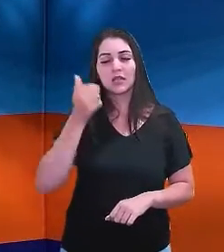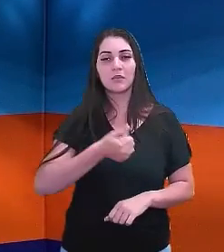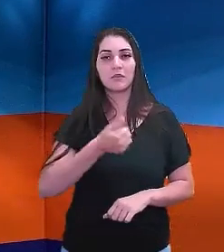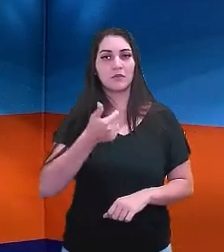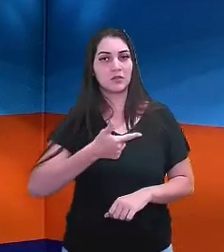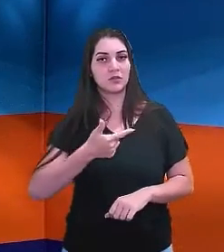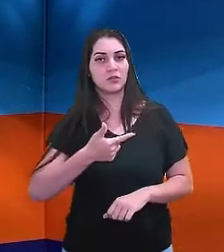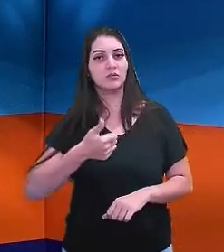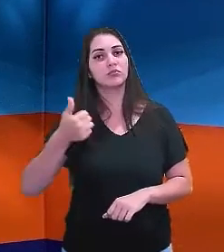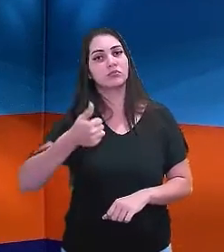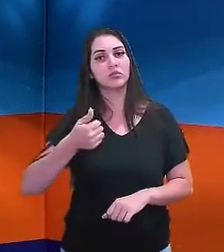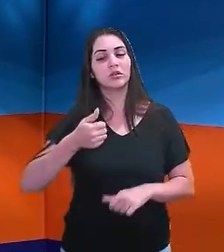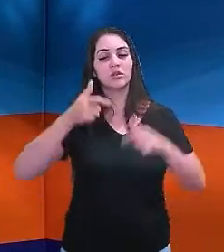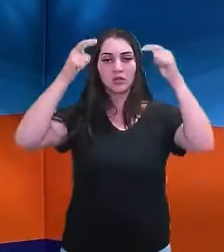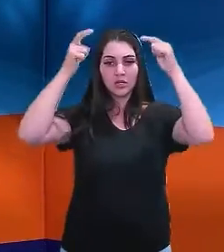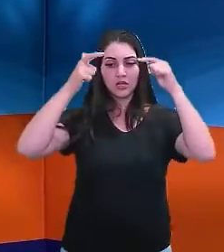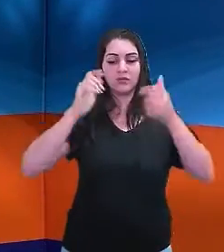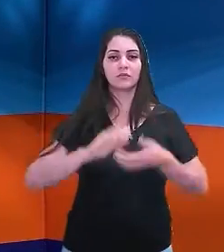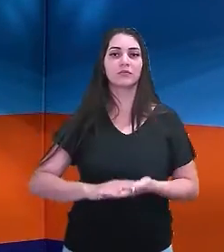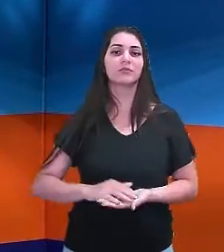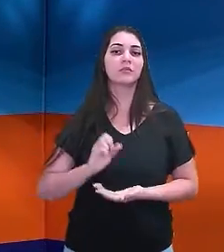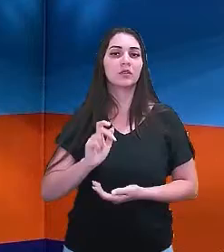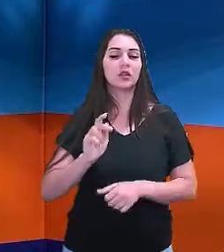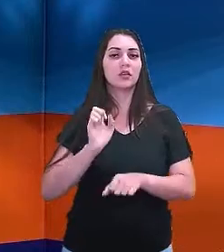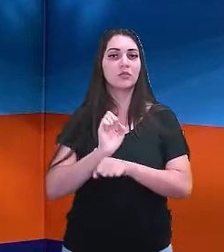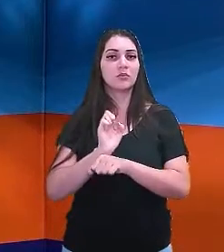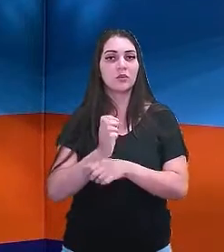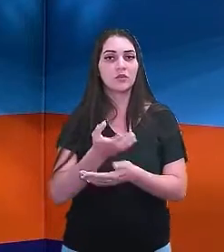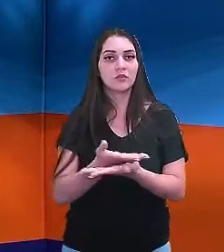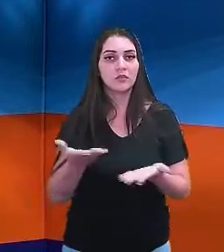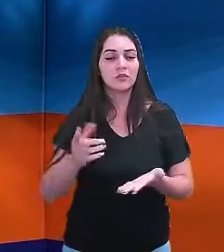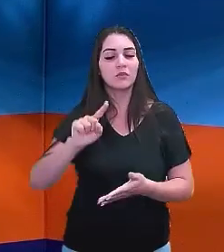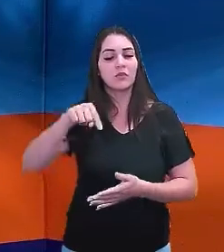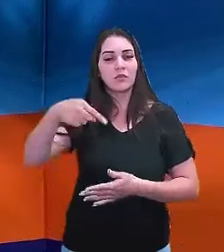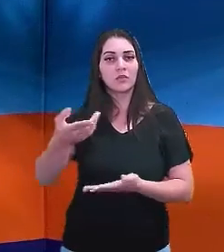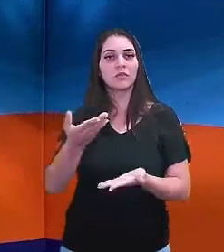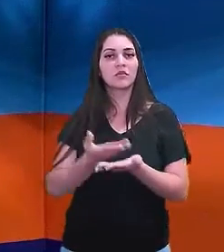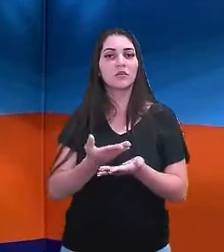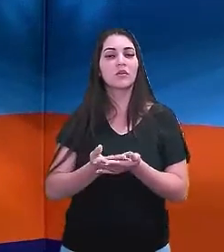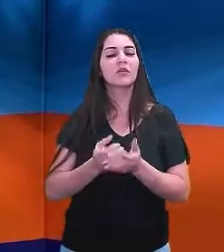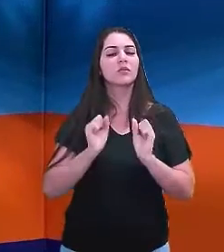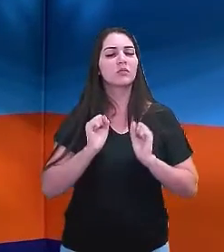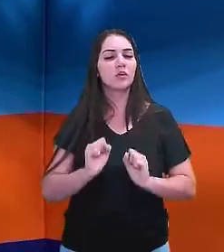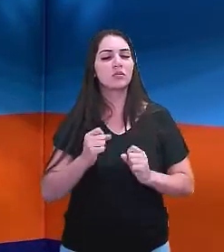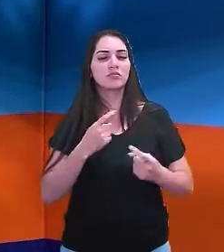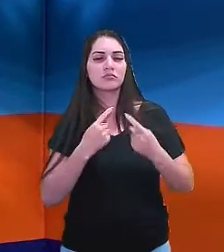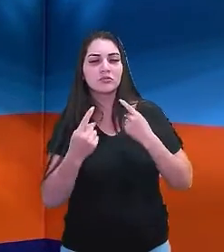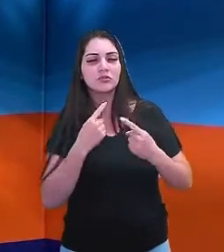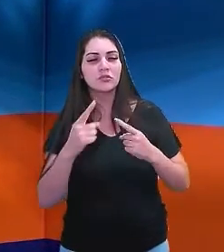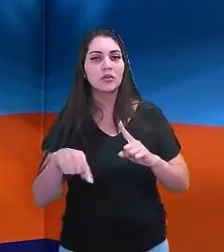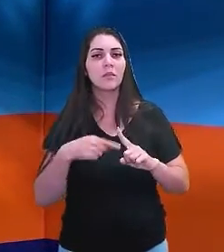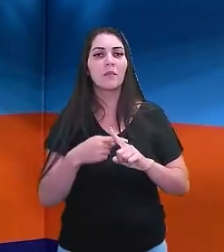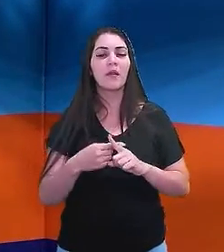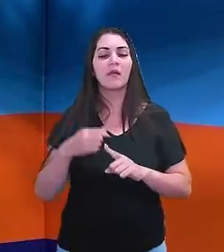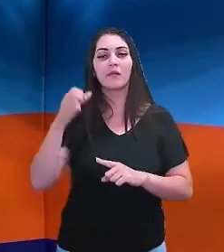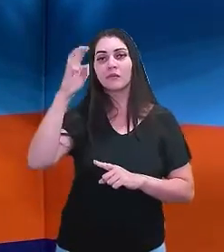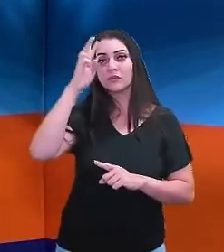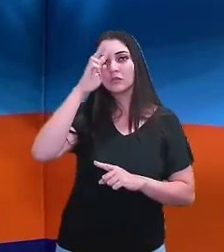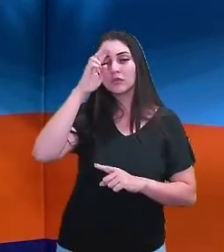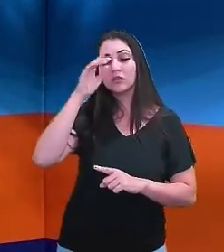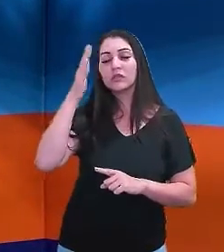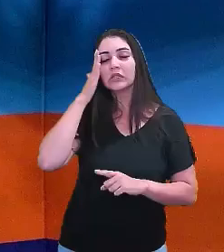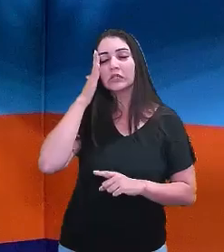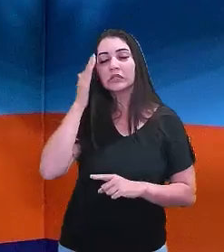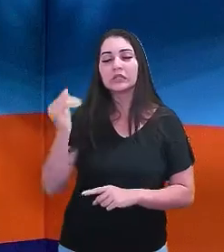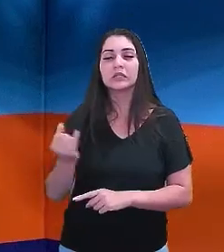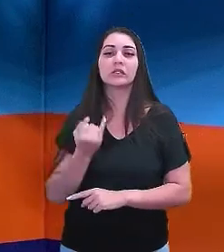e consequentemente. Tá bom, pessoal? Espero vocês para uma próxima aula, onde a gente possa discutir mais sobre história e entender